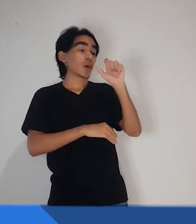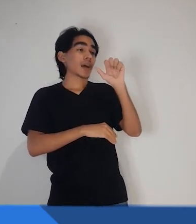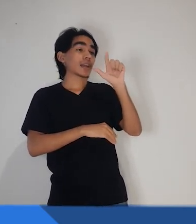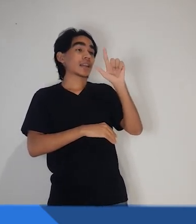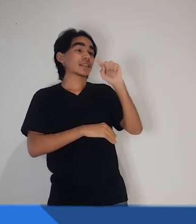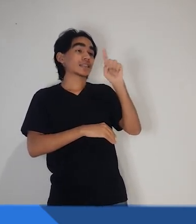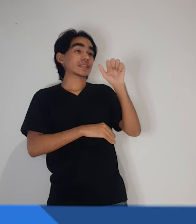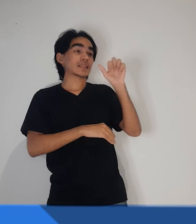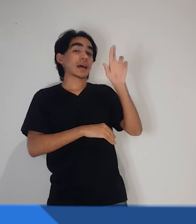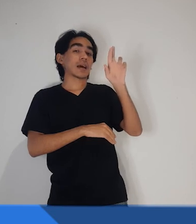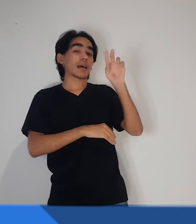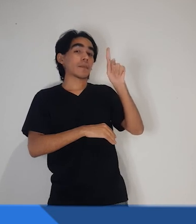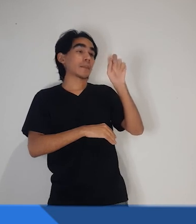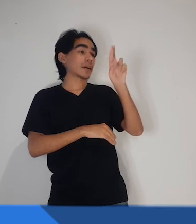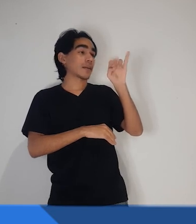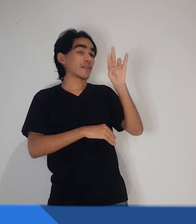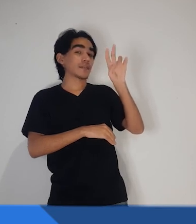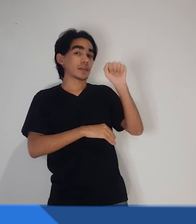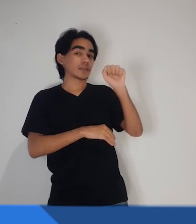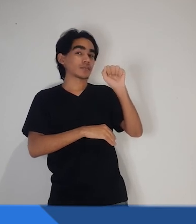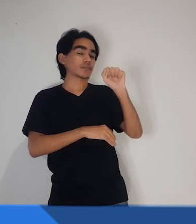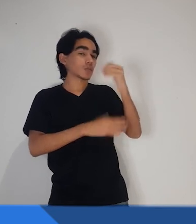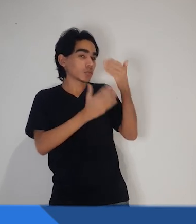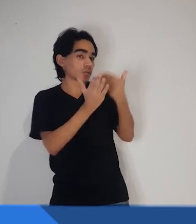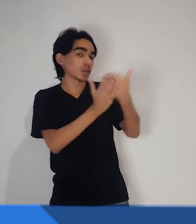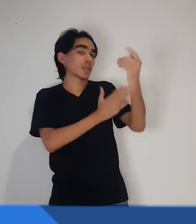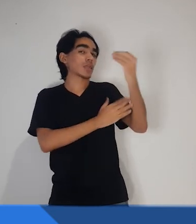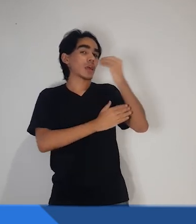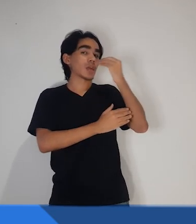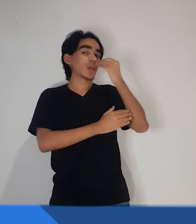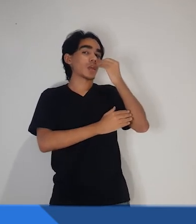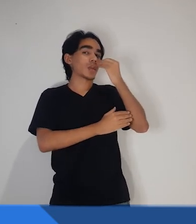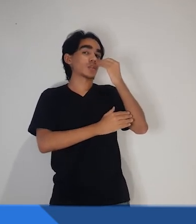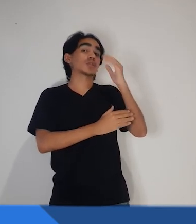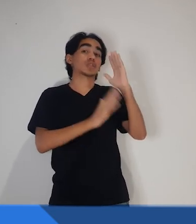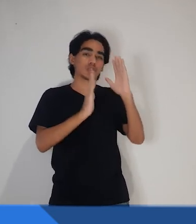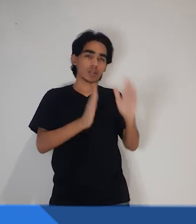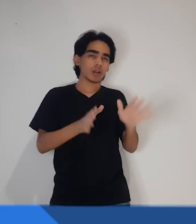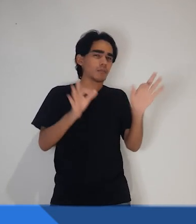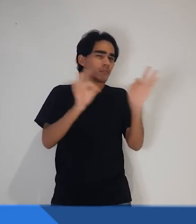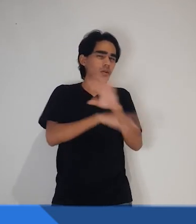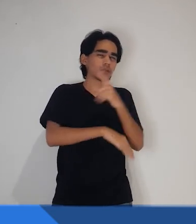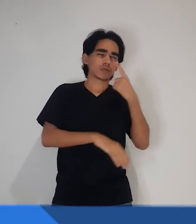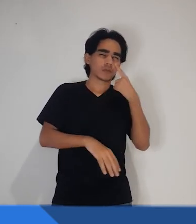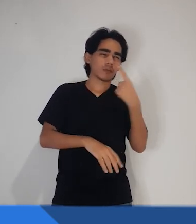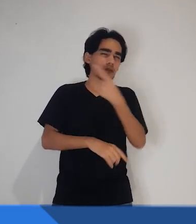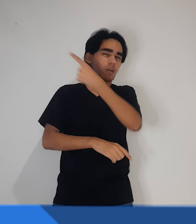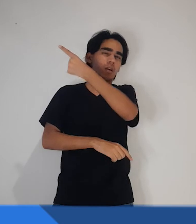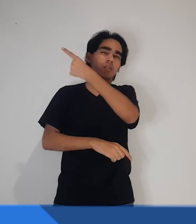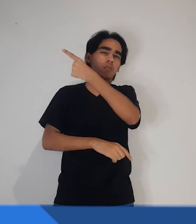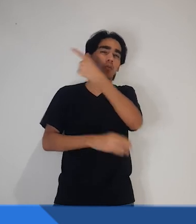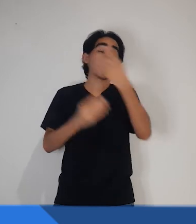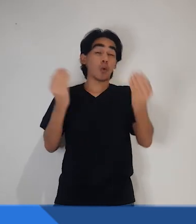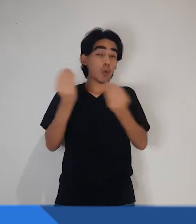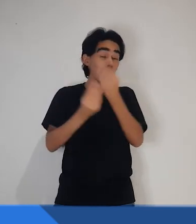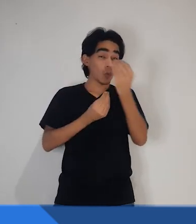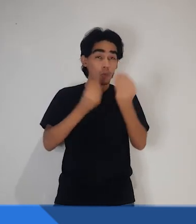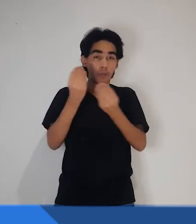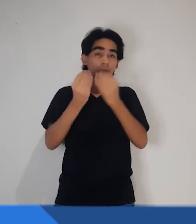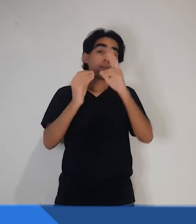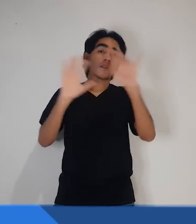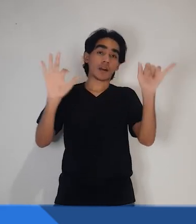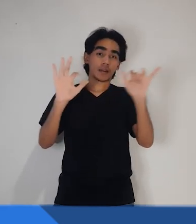visualizar prévia. Iniciar tentativa, e a gente já visualiza da forma